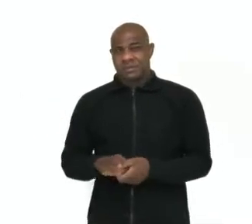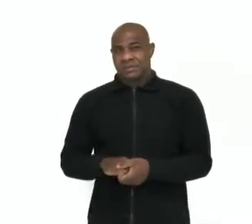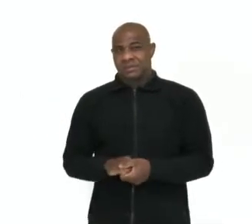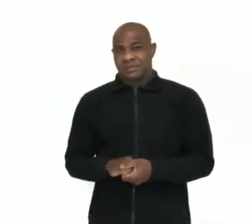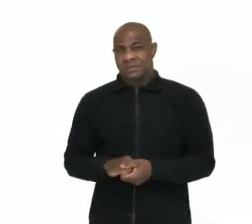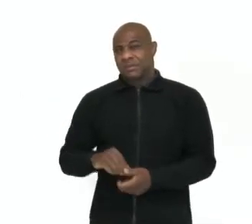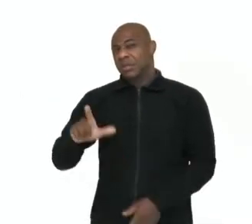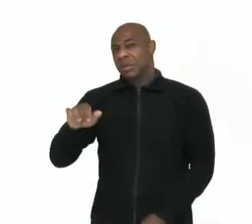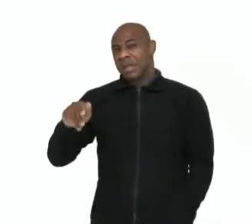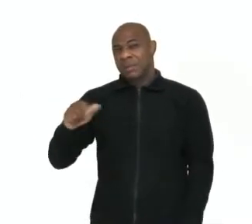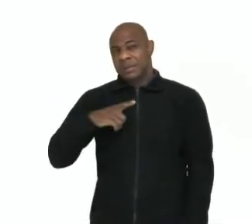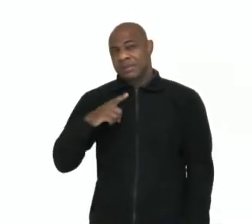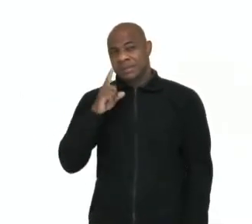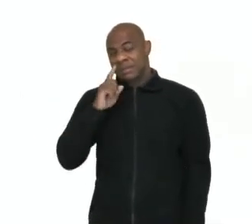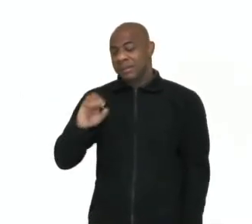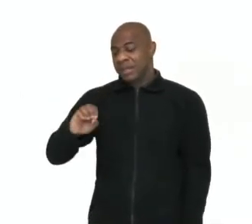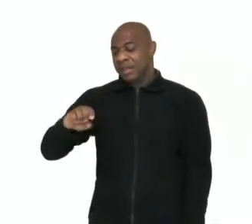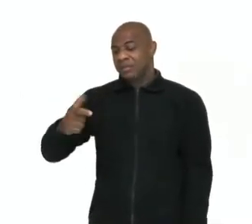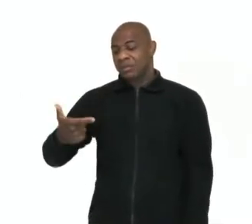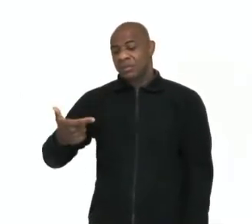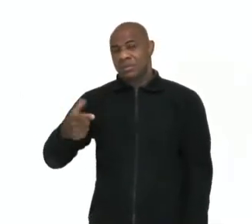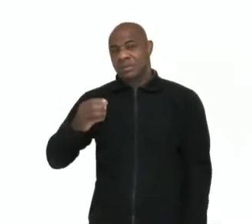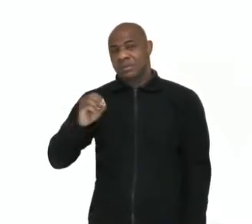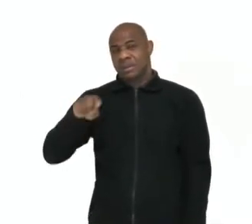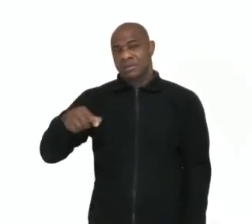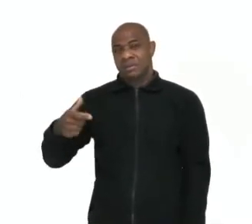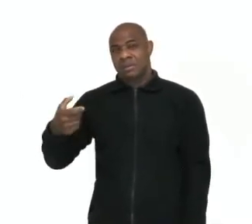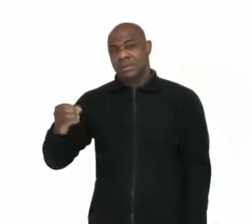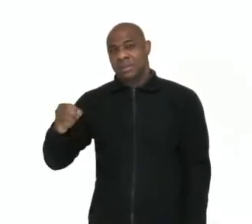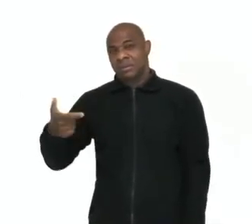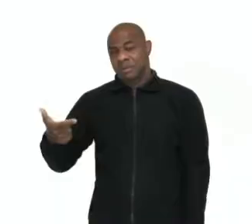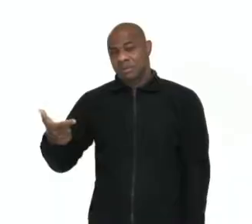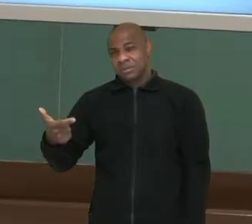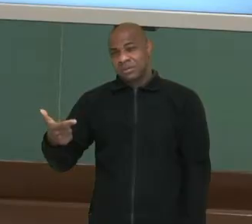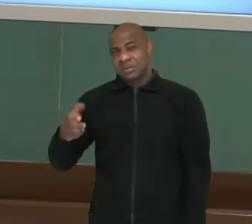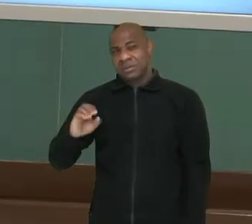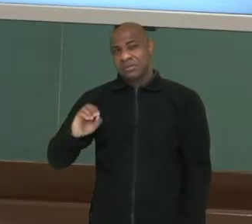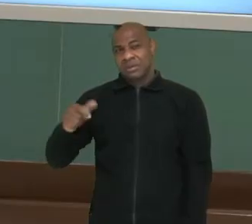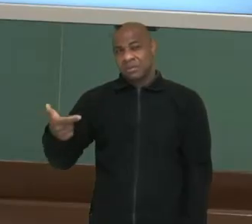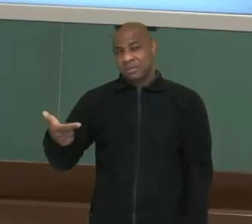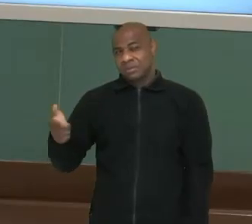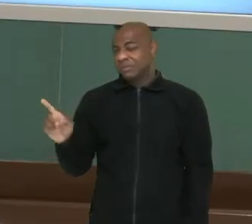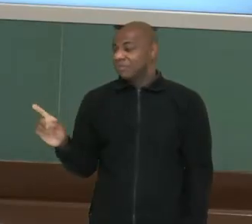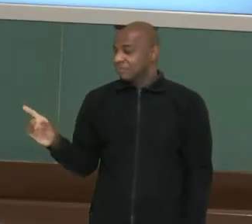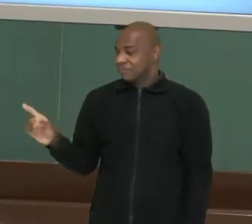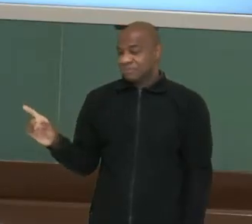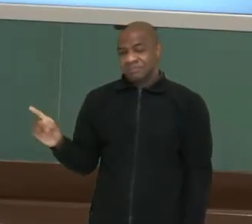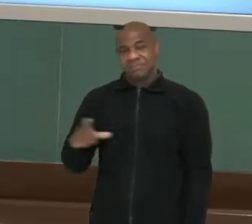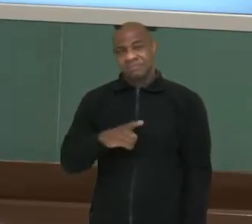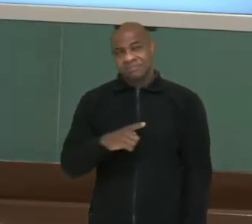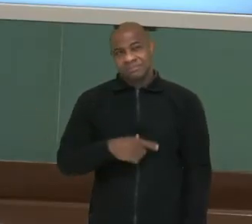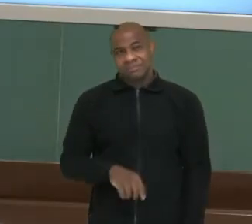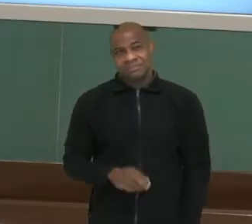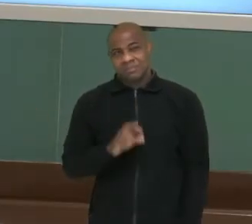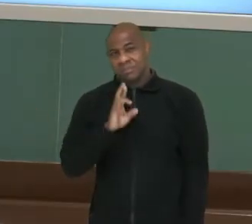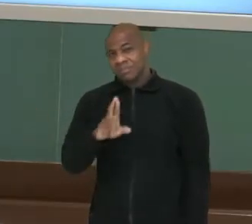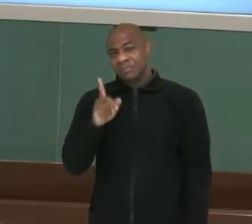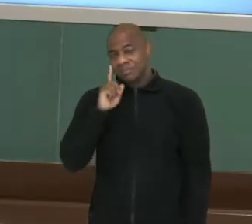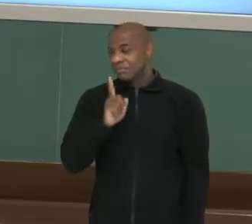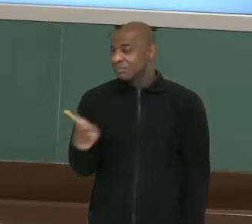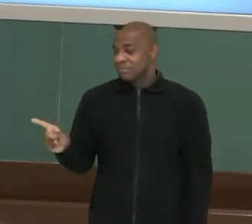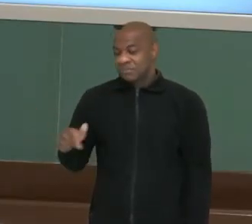você tem que é 0,2. Então, 150 dividido por 0,2 dá 750